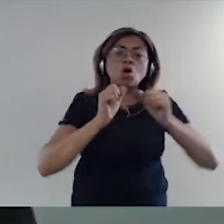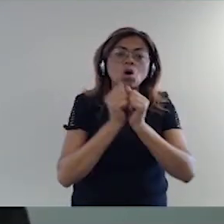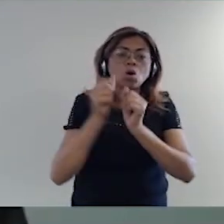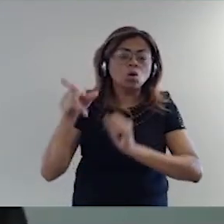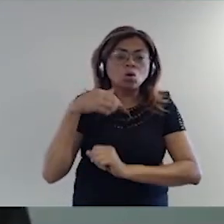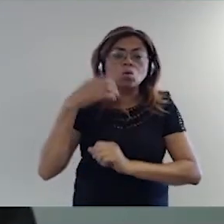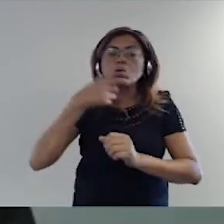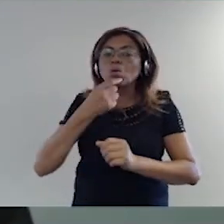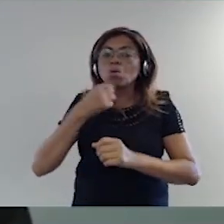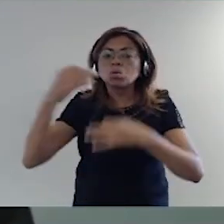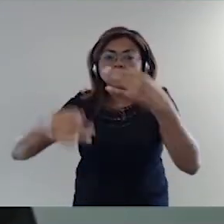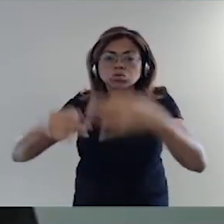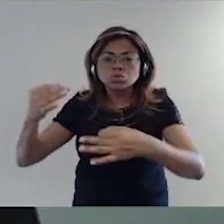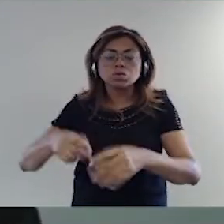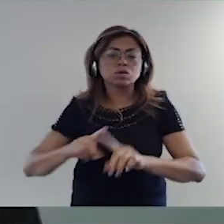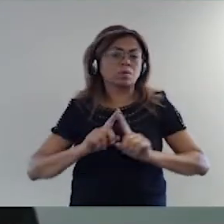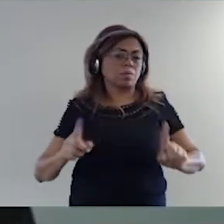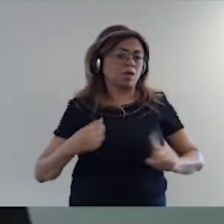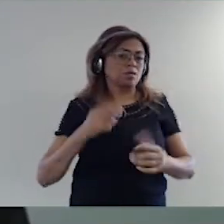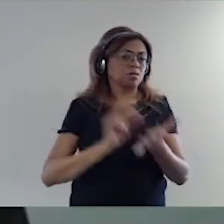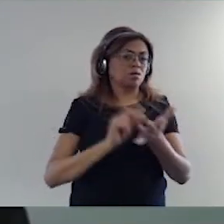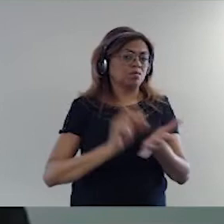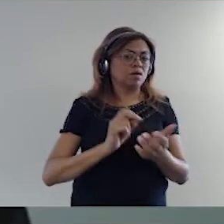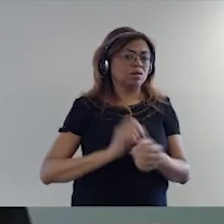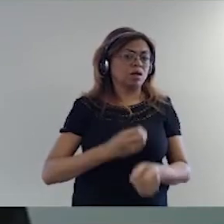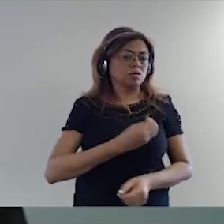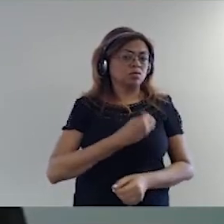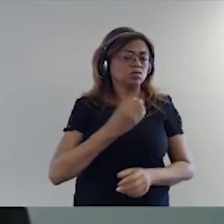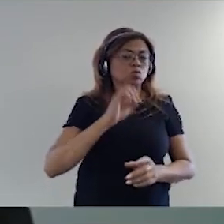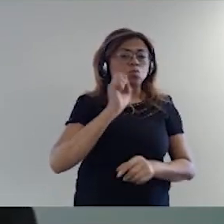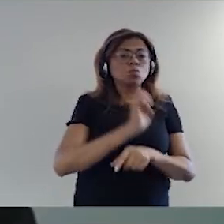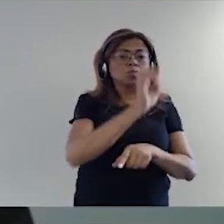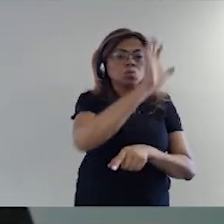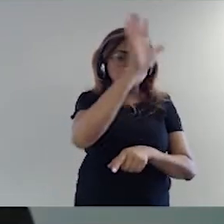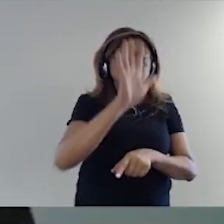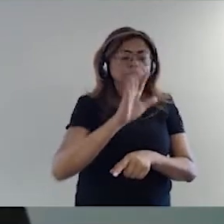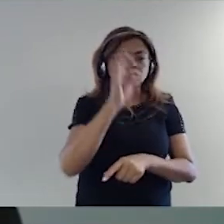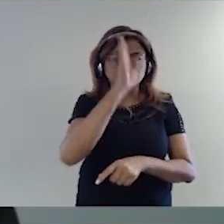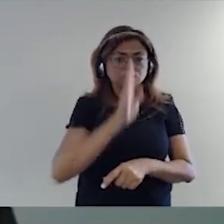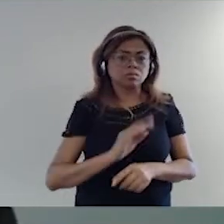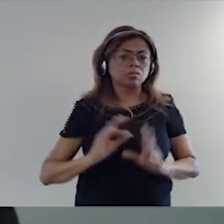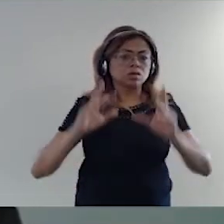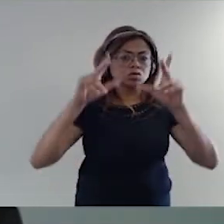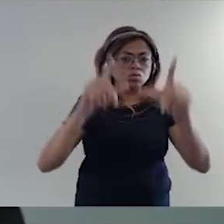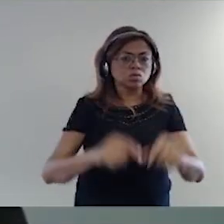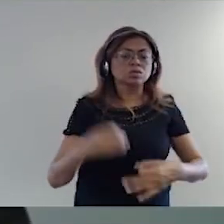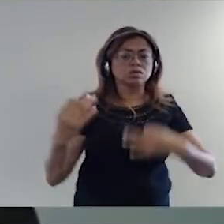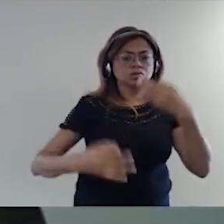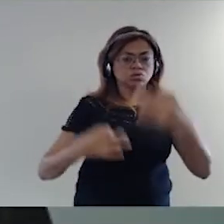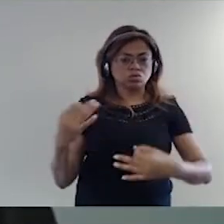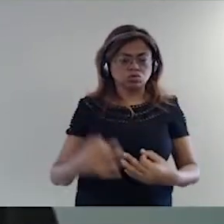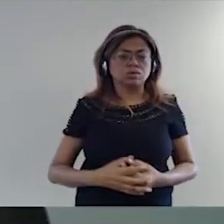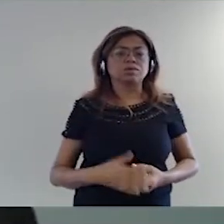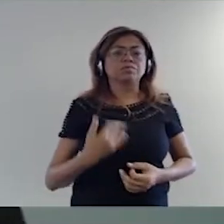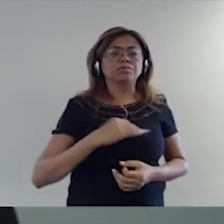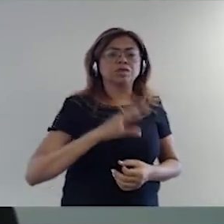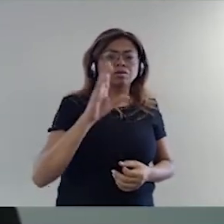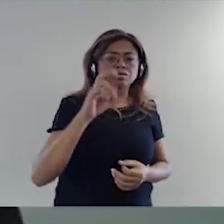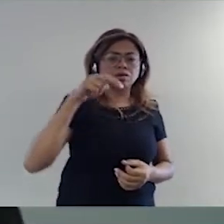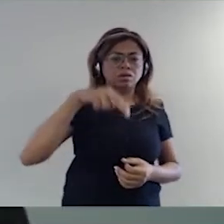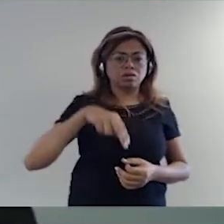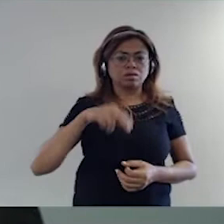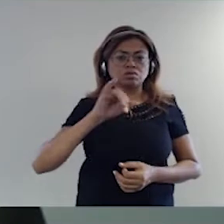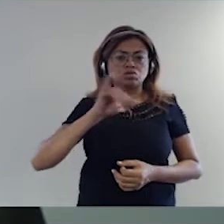que essa realidade não existe em todos os estados do país e nem em todas as justiças. E aí o CNJ veio